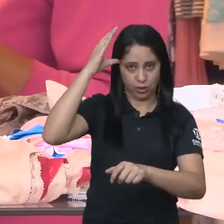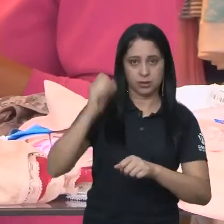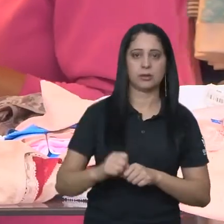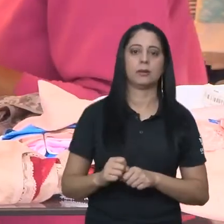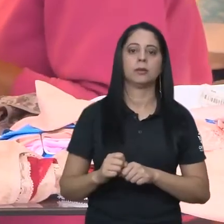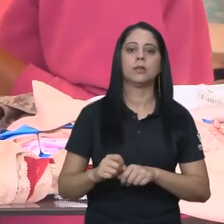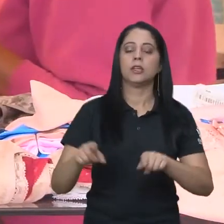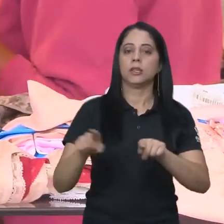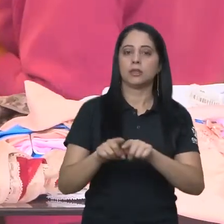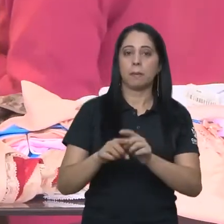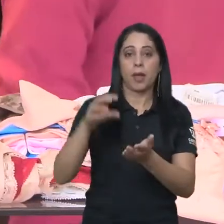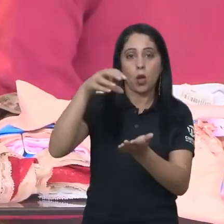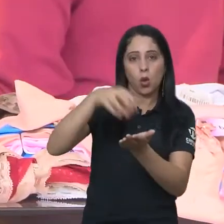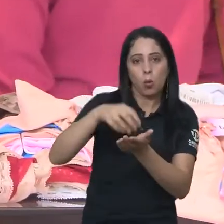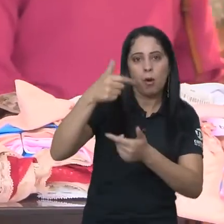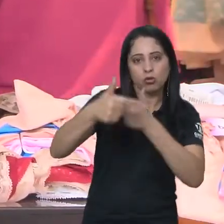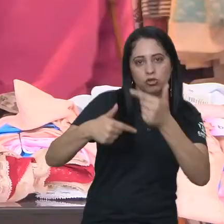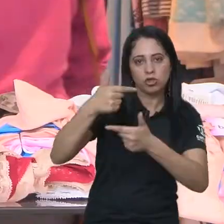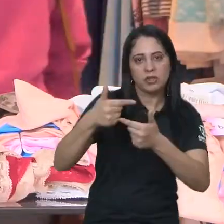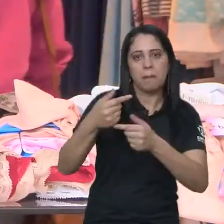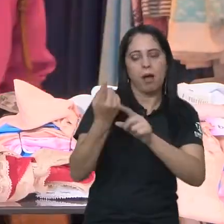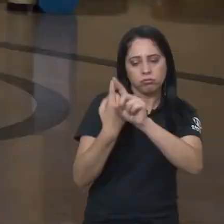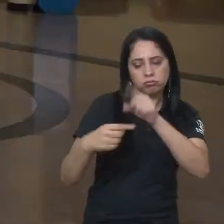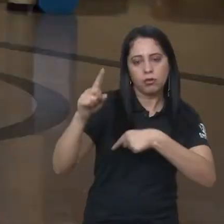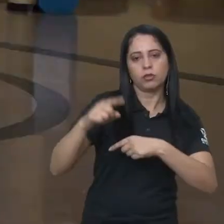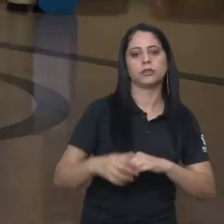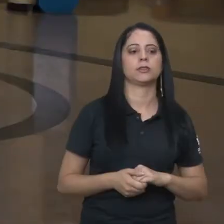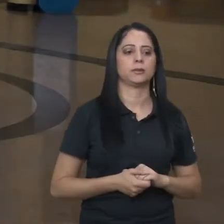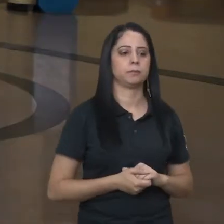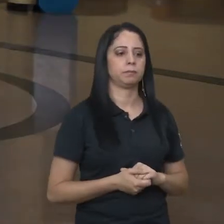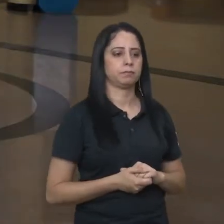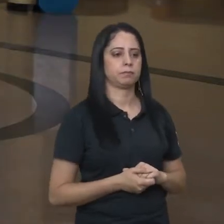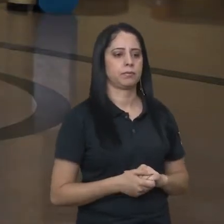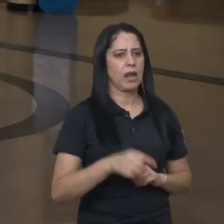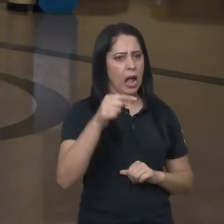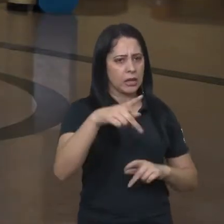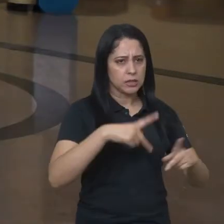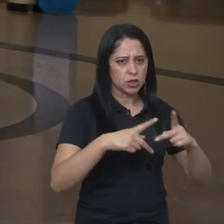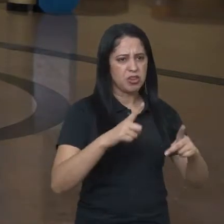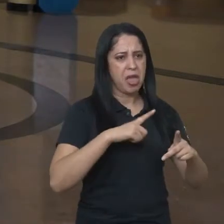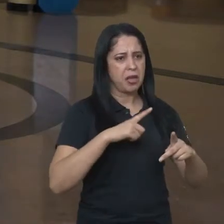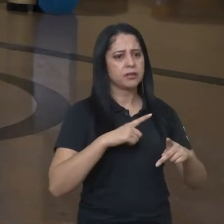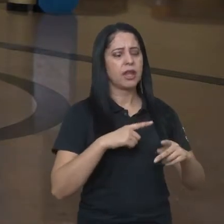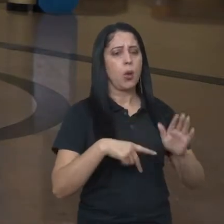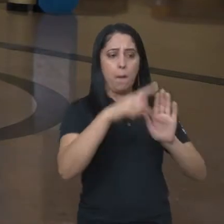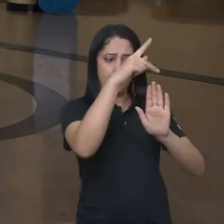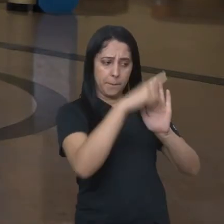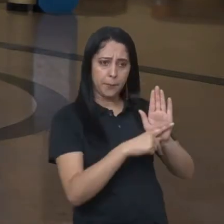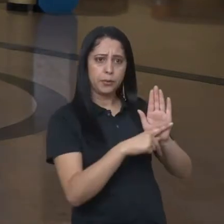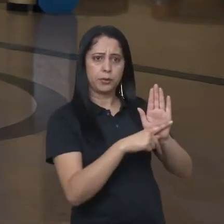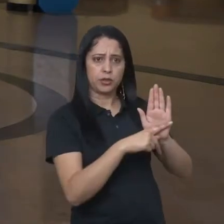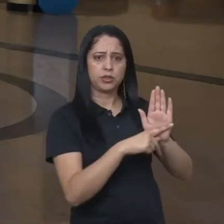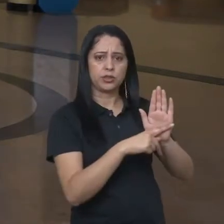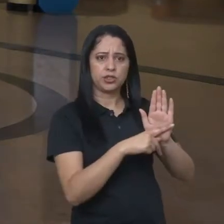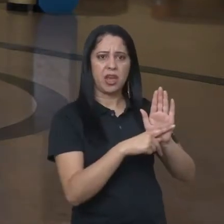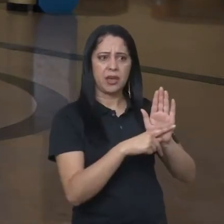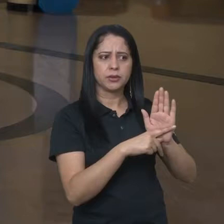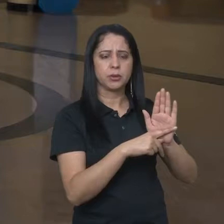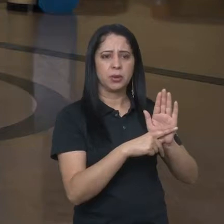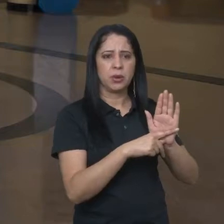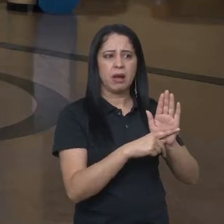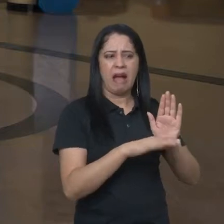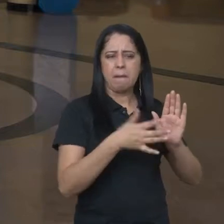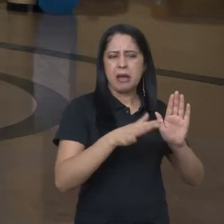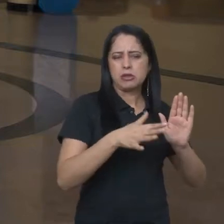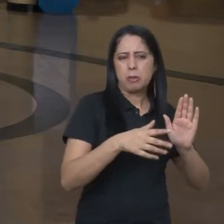para a manutenção dos postos de trabalho no município. Você tem um programa robusto de qualificação profissional. A gente deve bater mais de 27